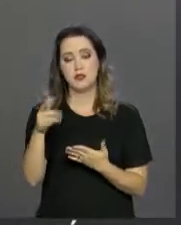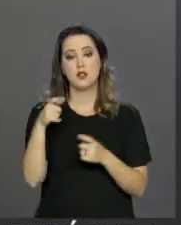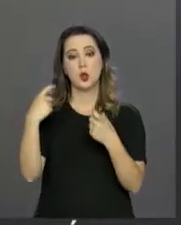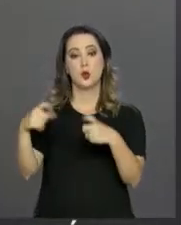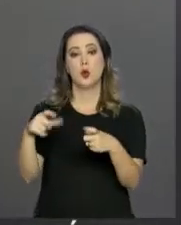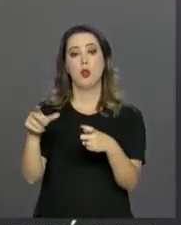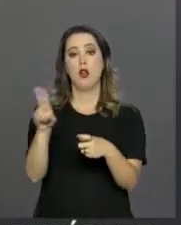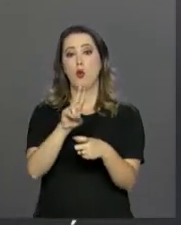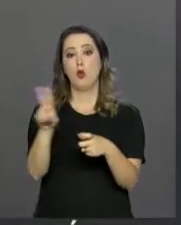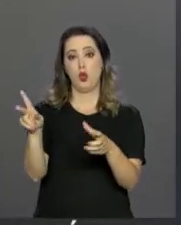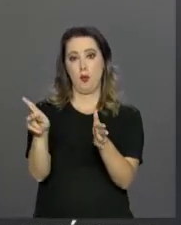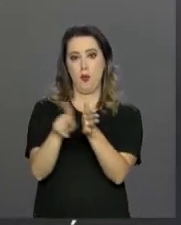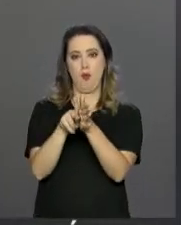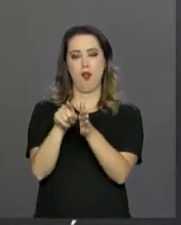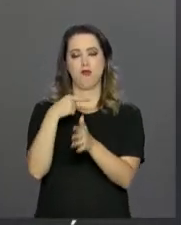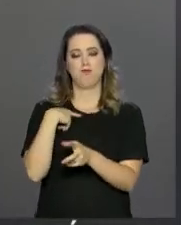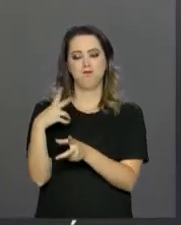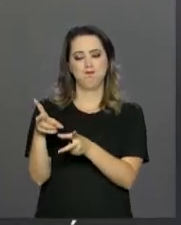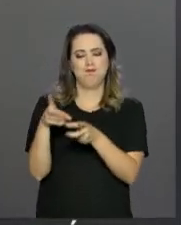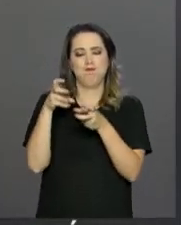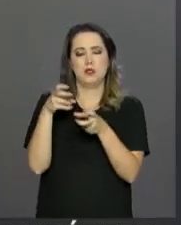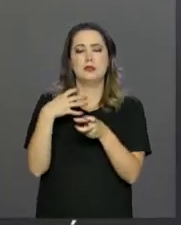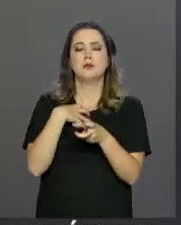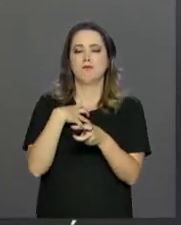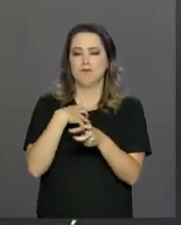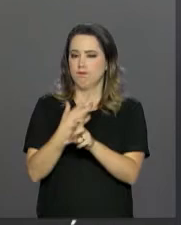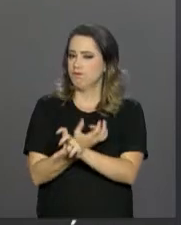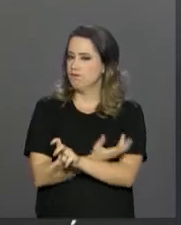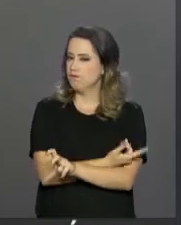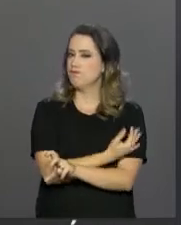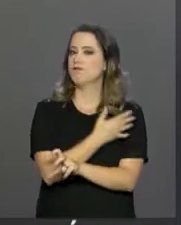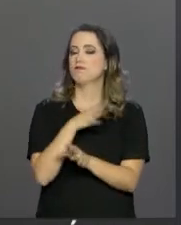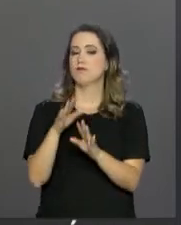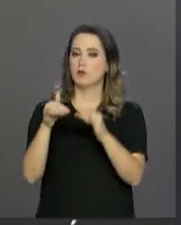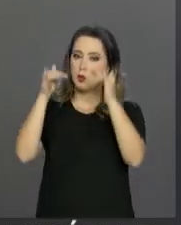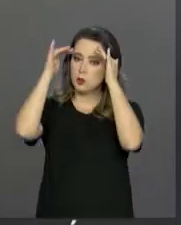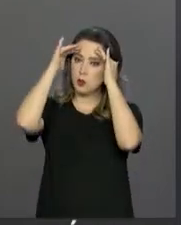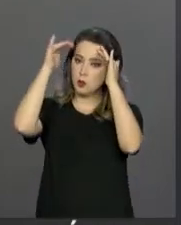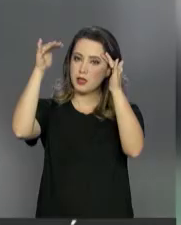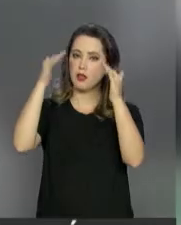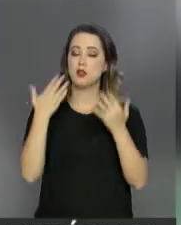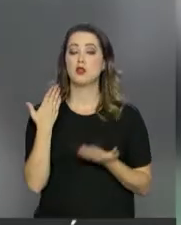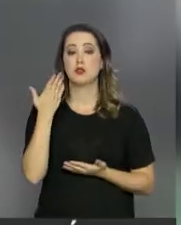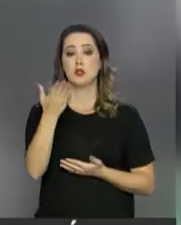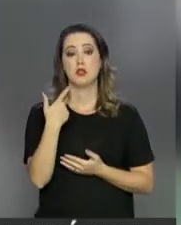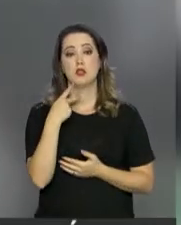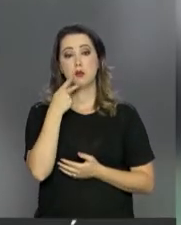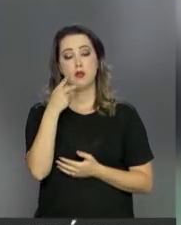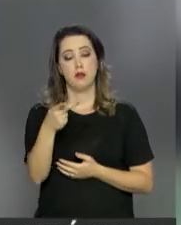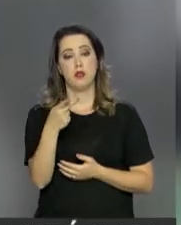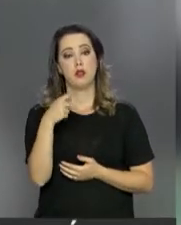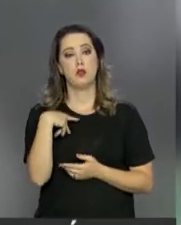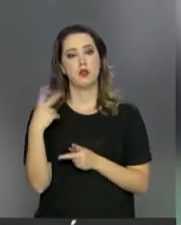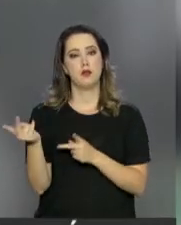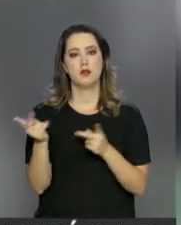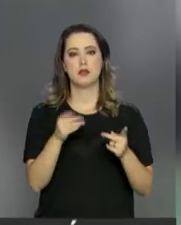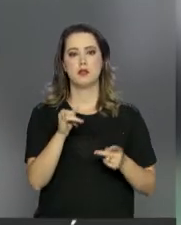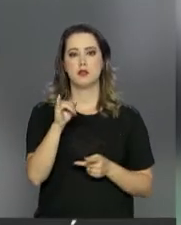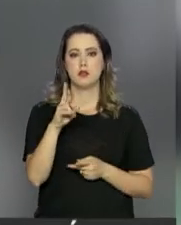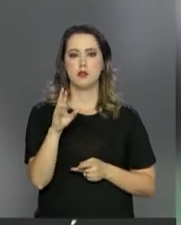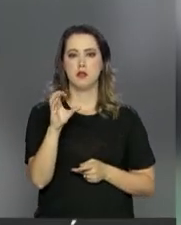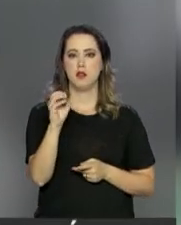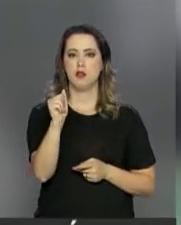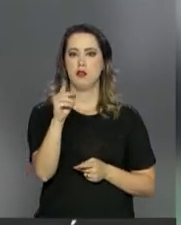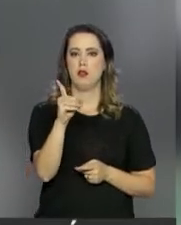e disse que se sentiu tocado com a homenagem temer citou ainda sua visita ao ecad importante centro de